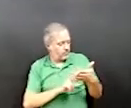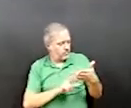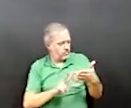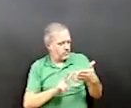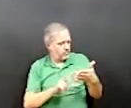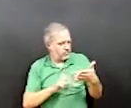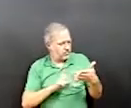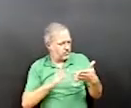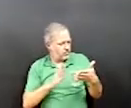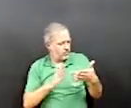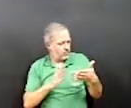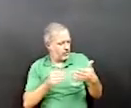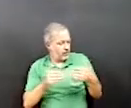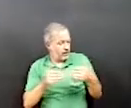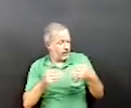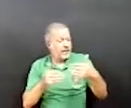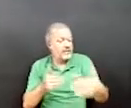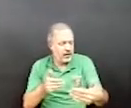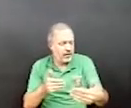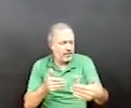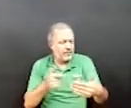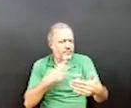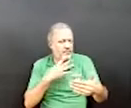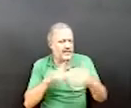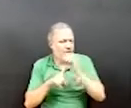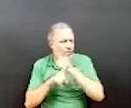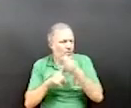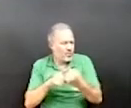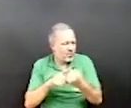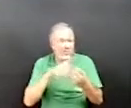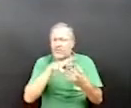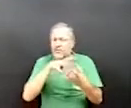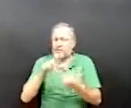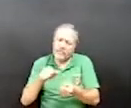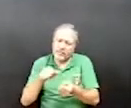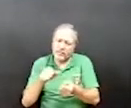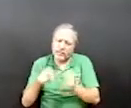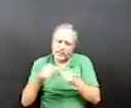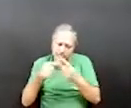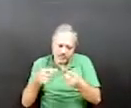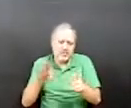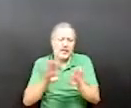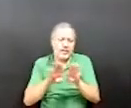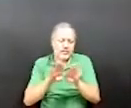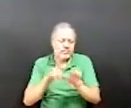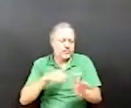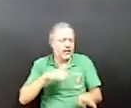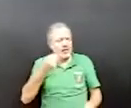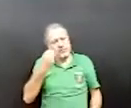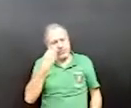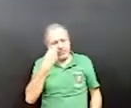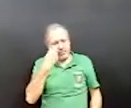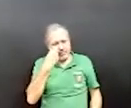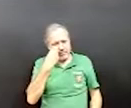teu passaporte para o mundo. Seja para você conhecer algum tipo de lugar, alguma coisa, mas para conhecer experiências e para você poder se